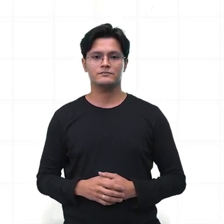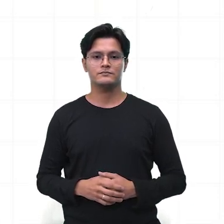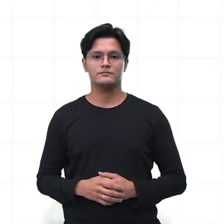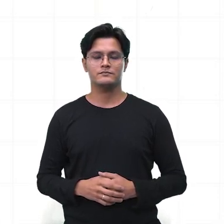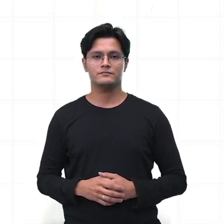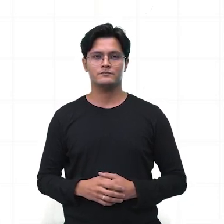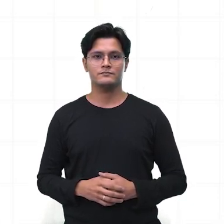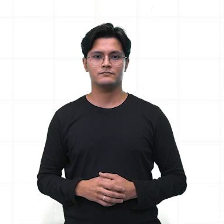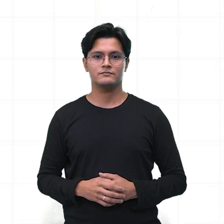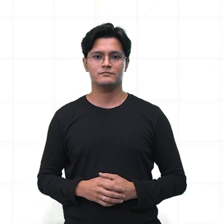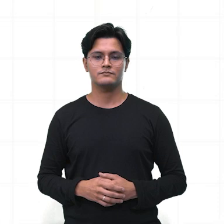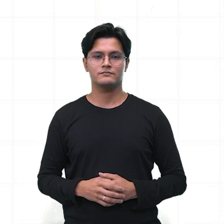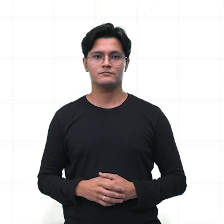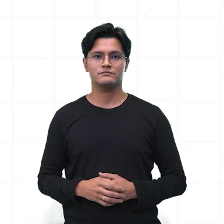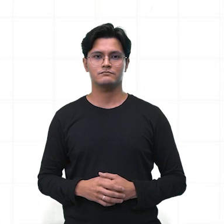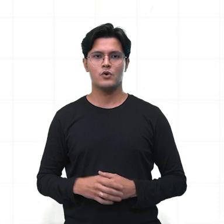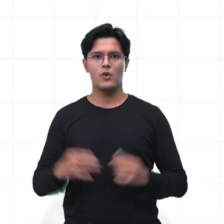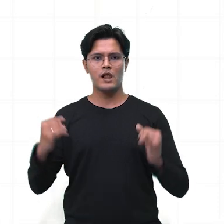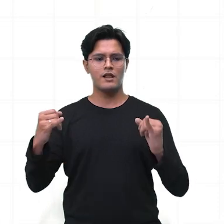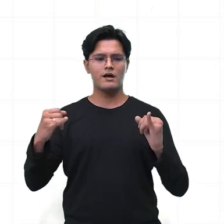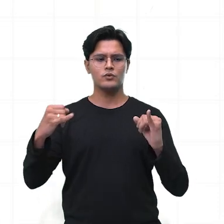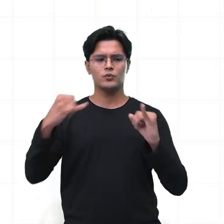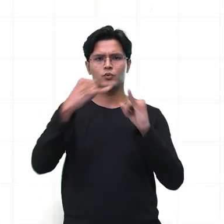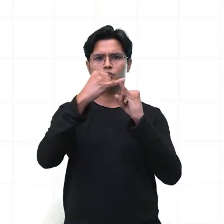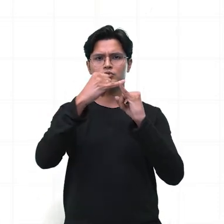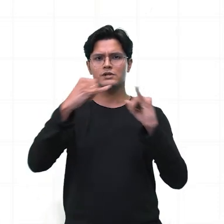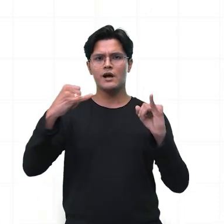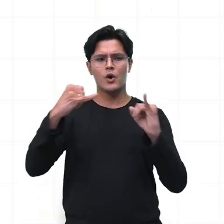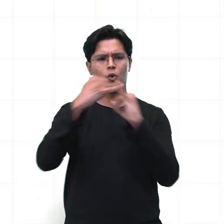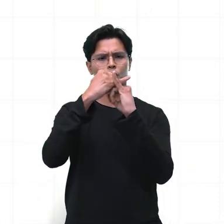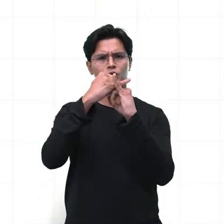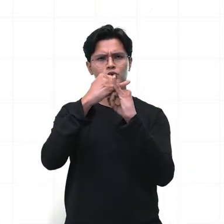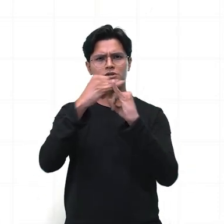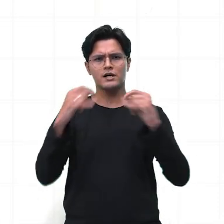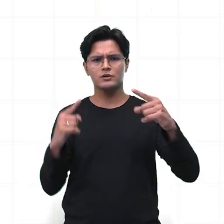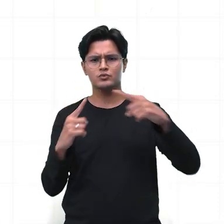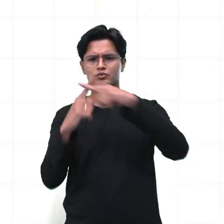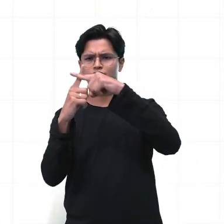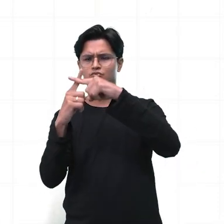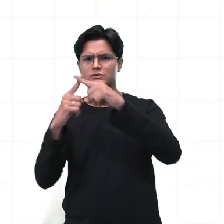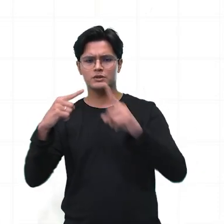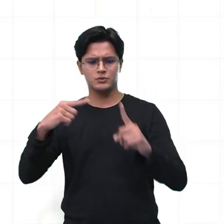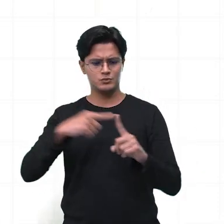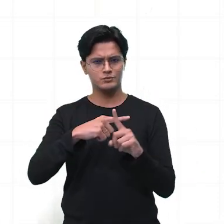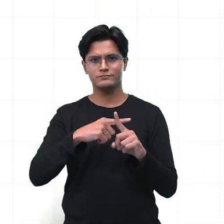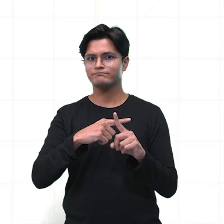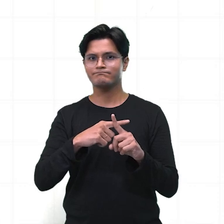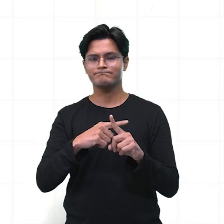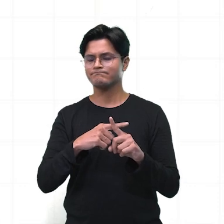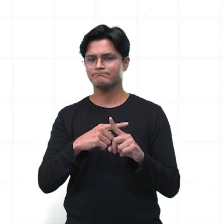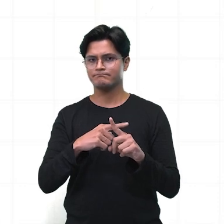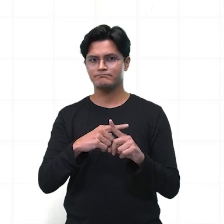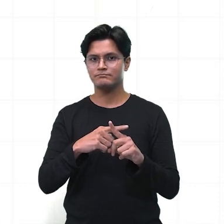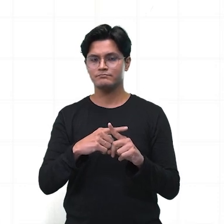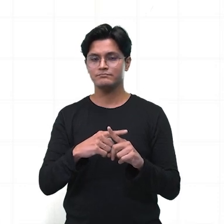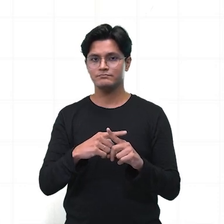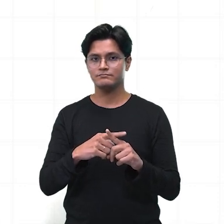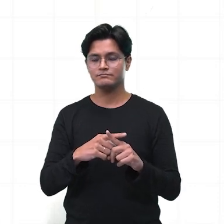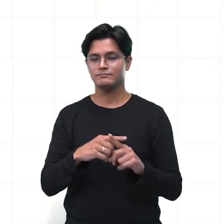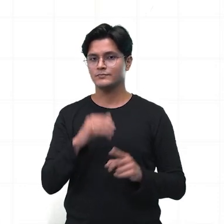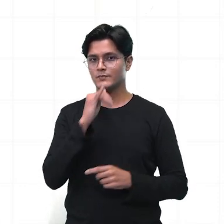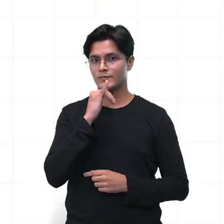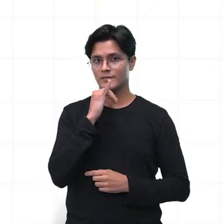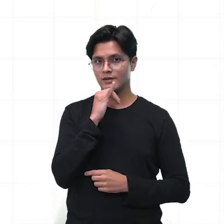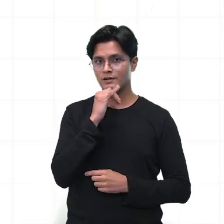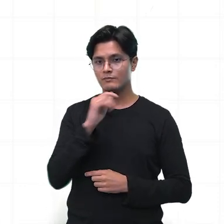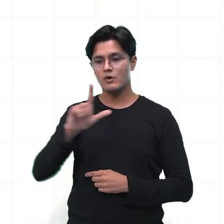com nenhum dos outros lados, tá? Por exemplo, esse lado aqui, em azul, ele não cruza com